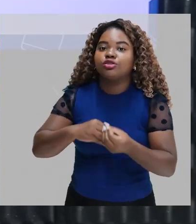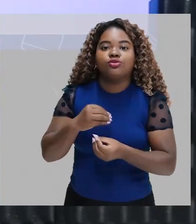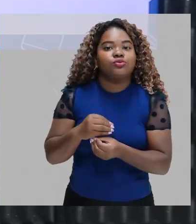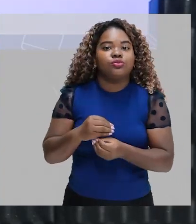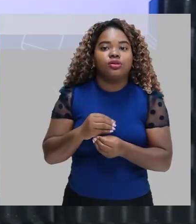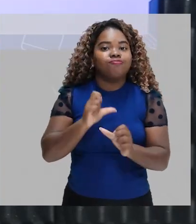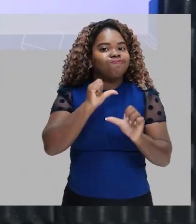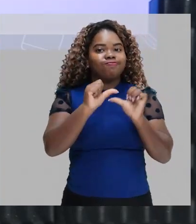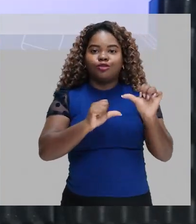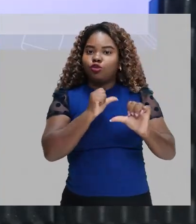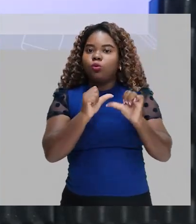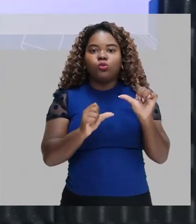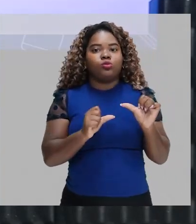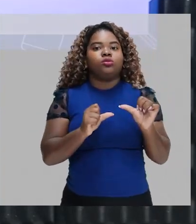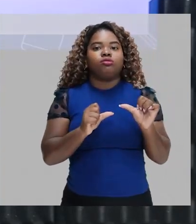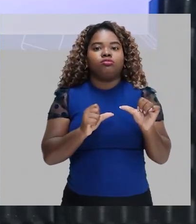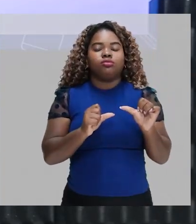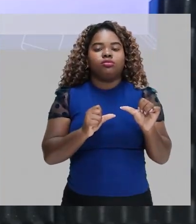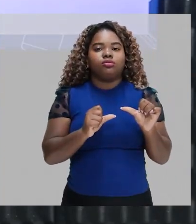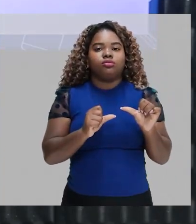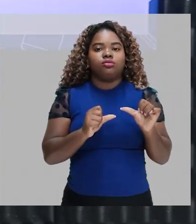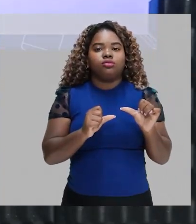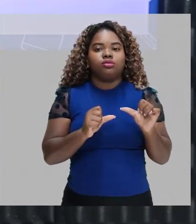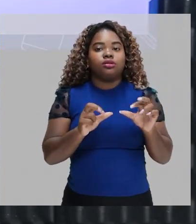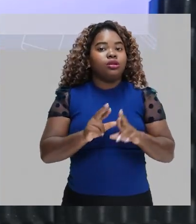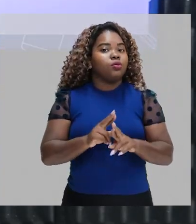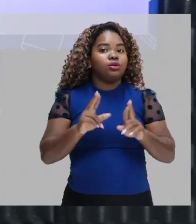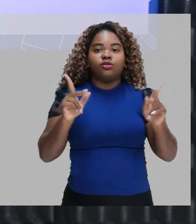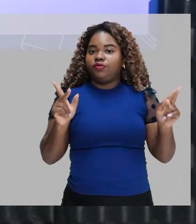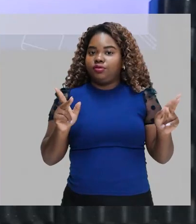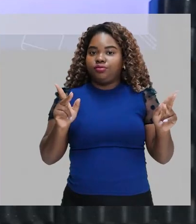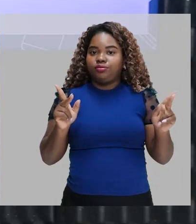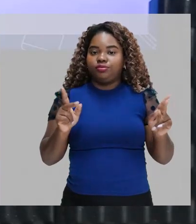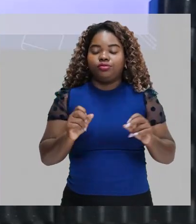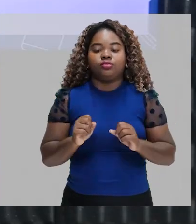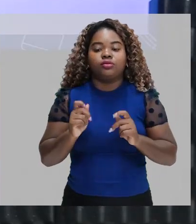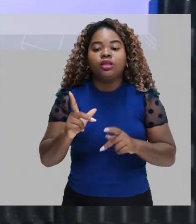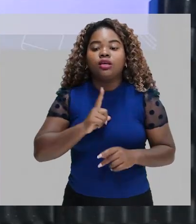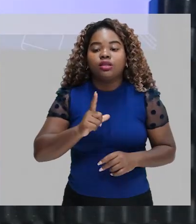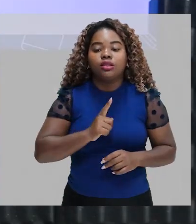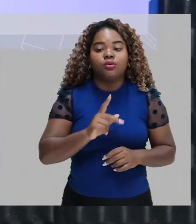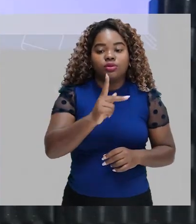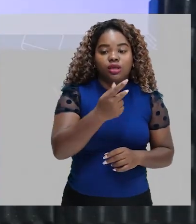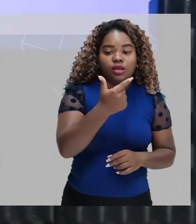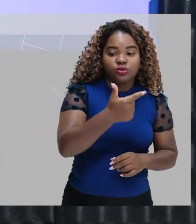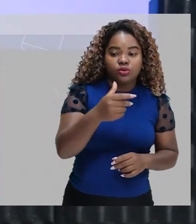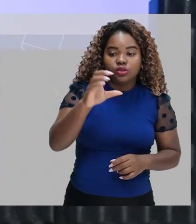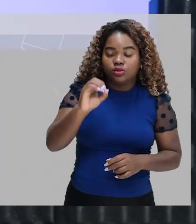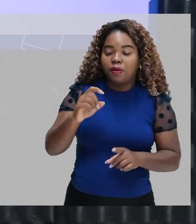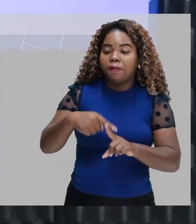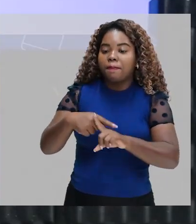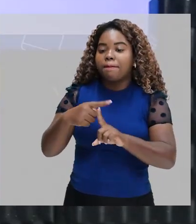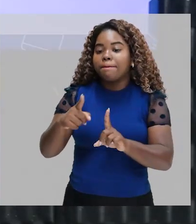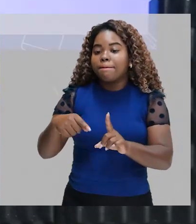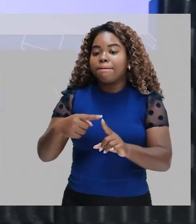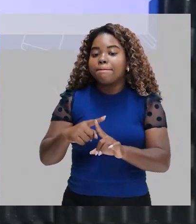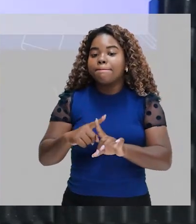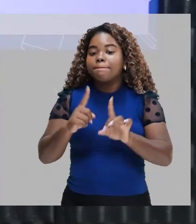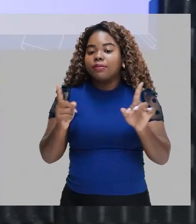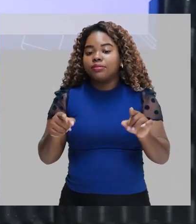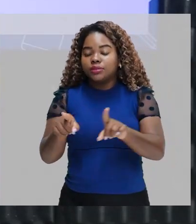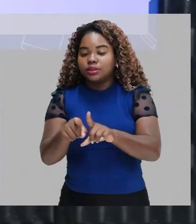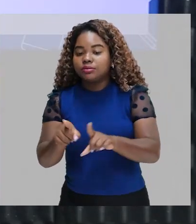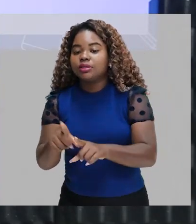ali água, né, o famoso H2O, mas também um conjunto de sais